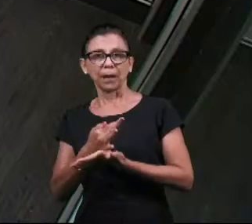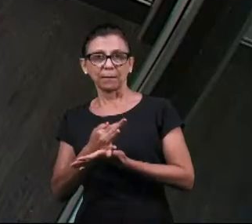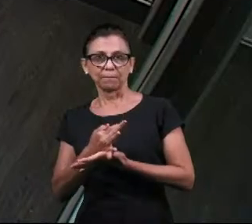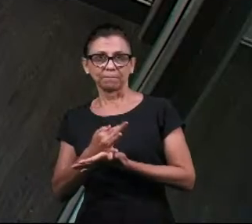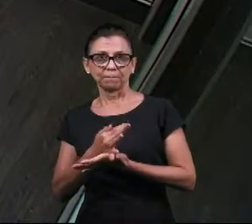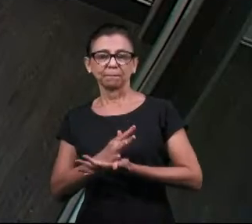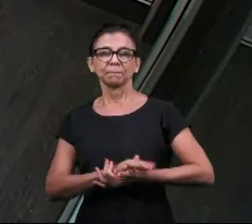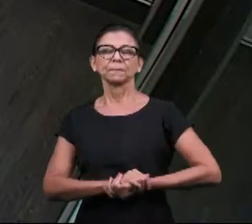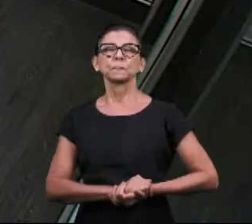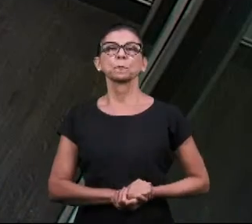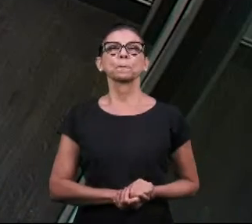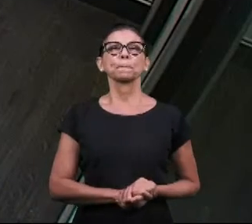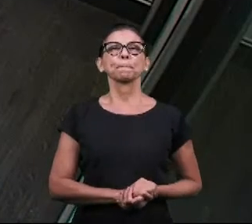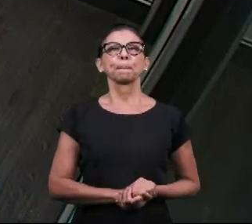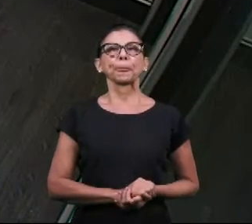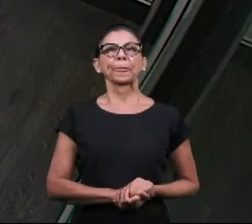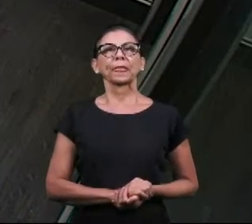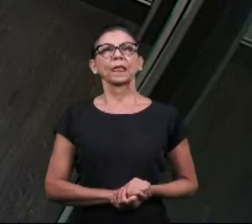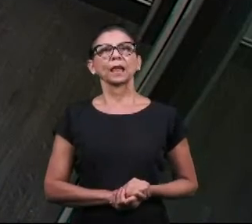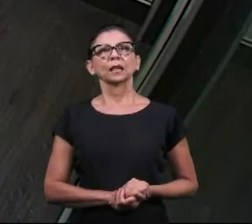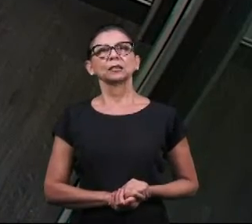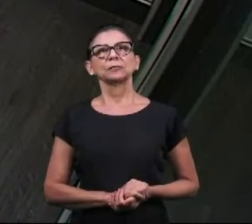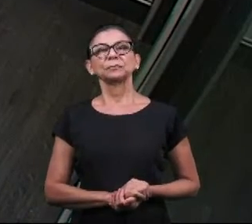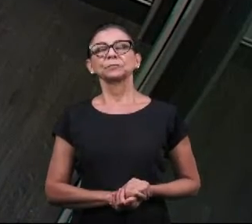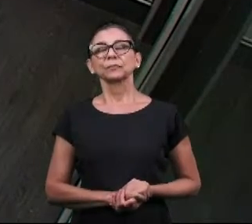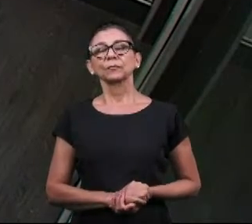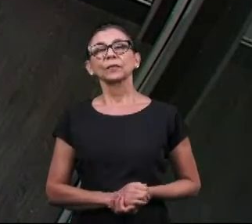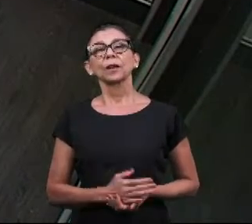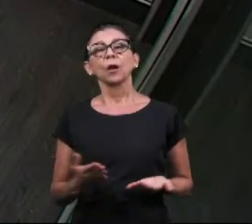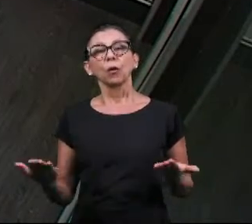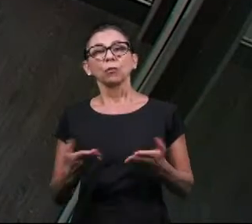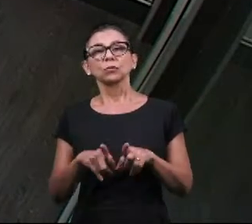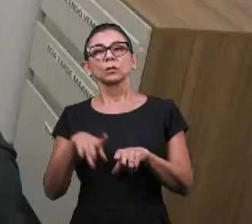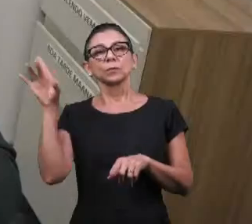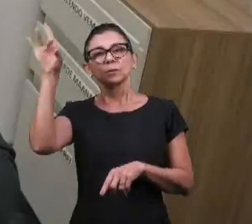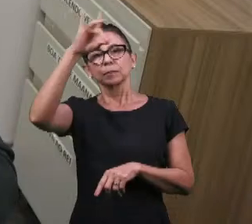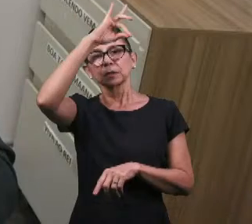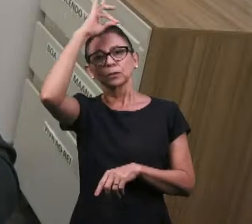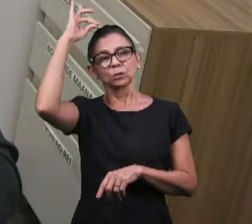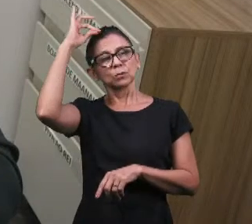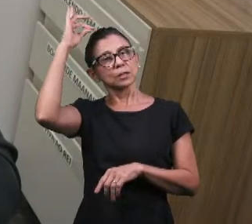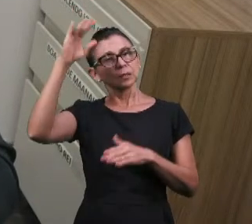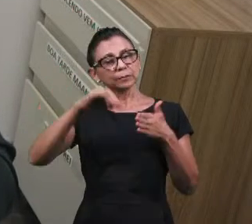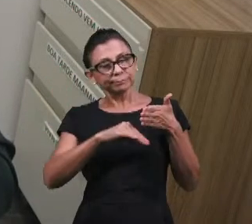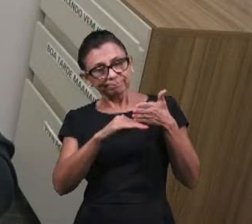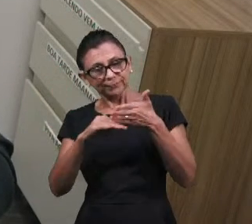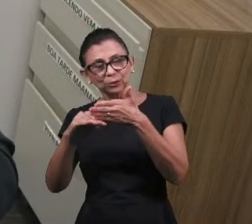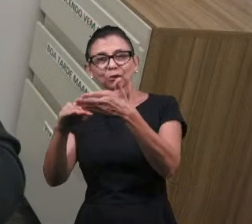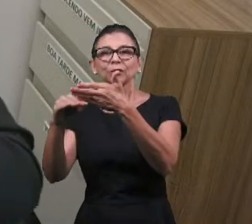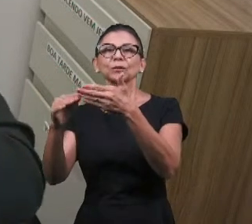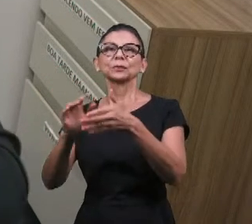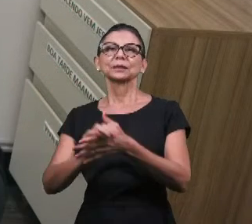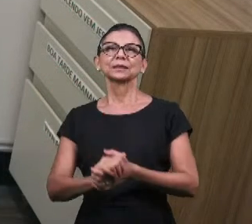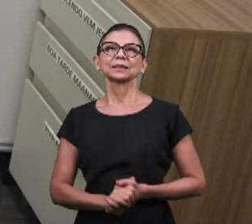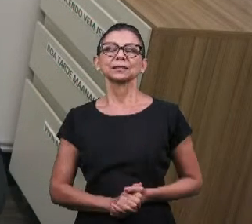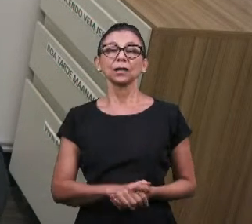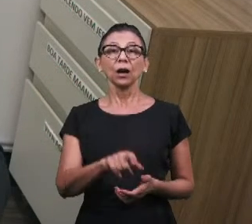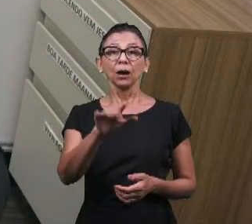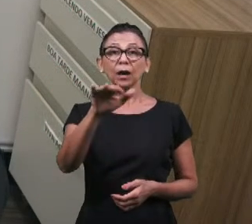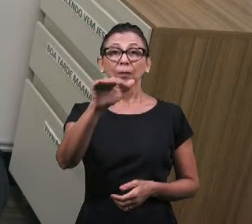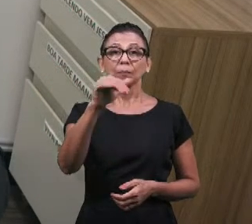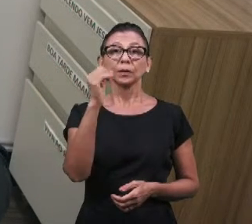verdade. E estamos sendo norteados também pelo Espírito Santo. Então, você, meu irmão, minha irmã, já pega aí a sua Bíblia, já deixa